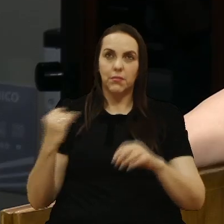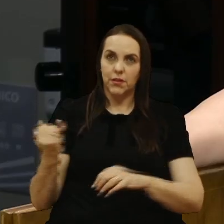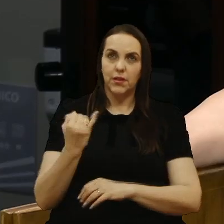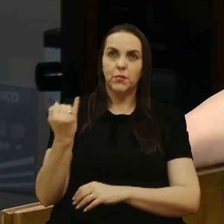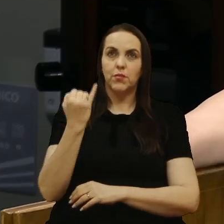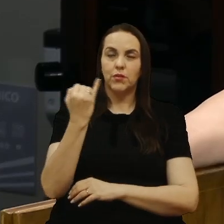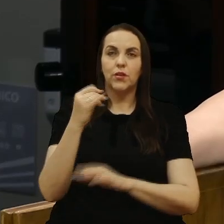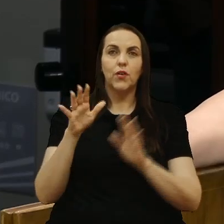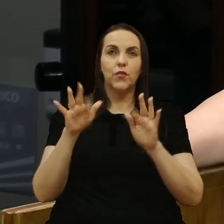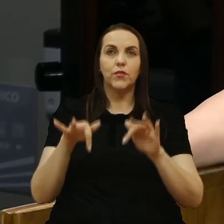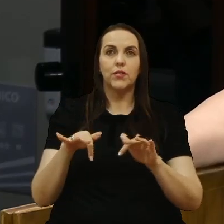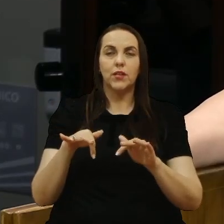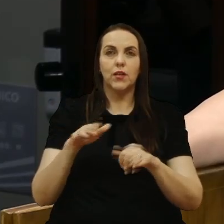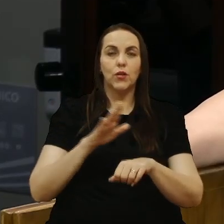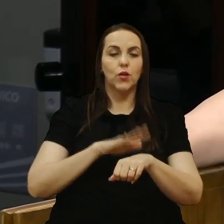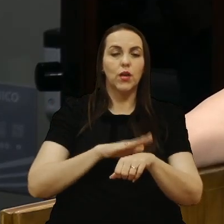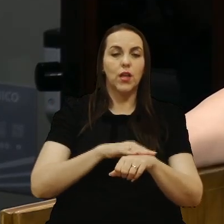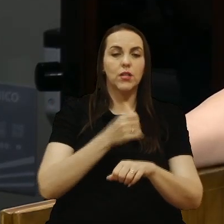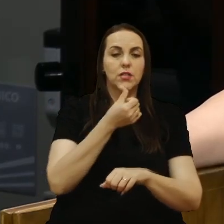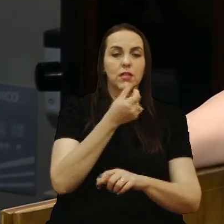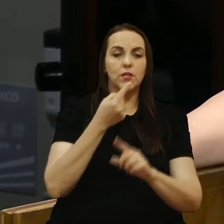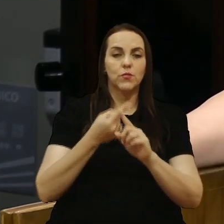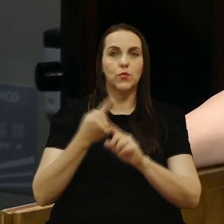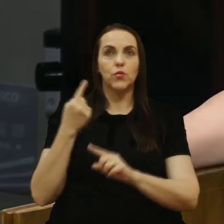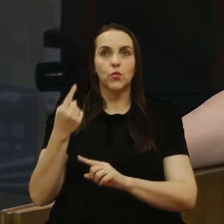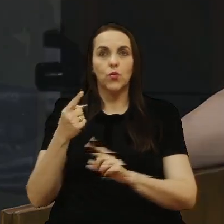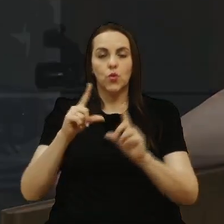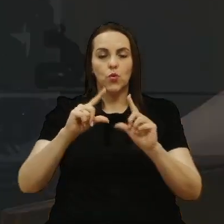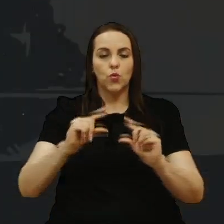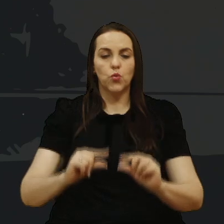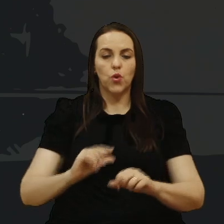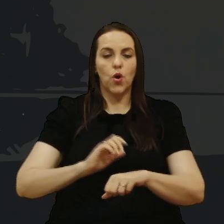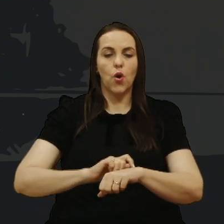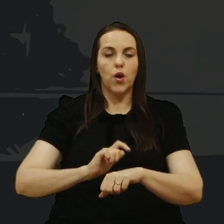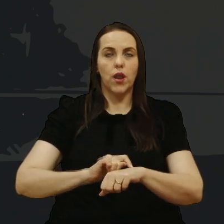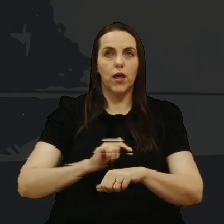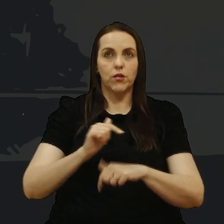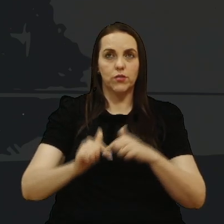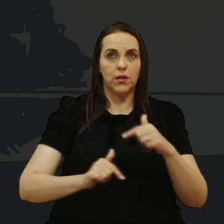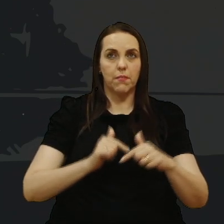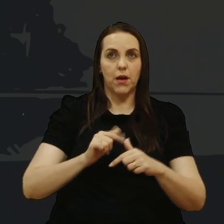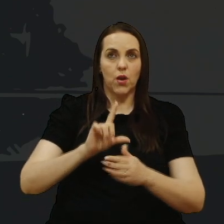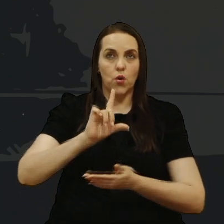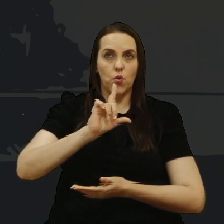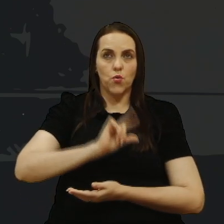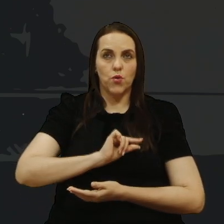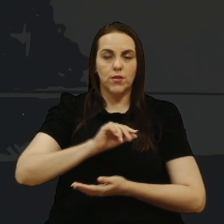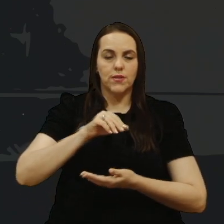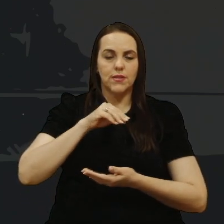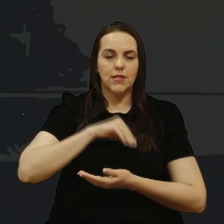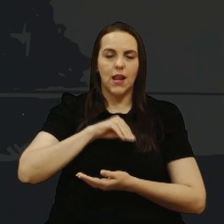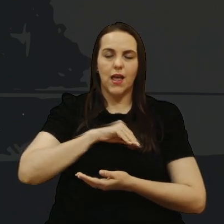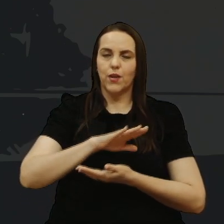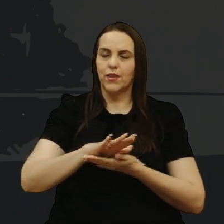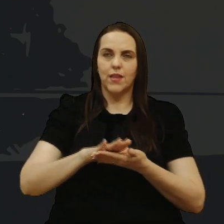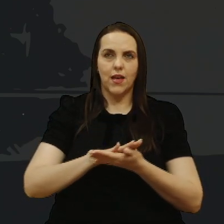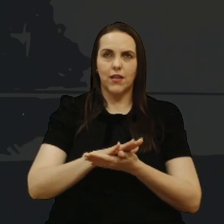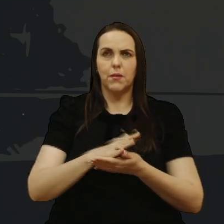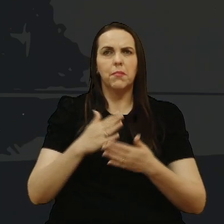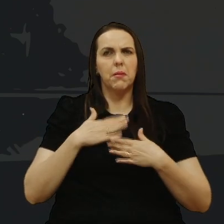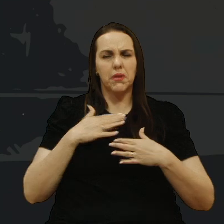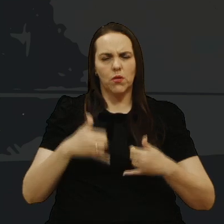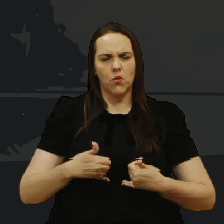escala 6x1 com a redução da jornada de trabalho sem a redução dos salários. Então, para mim é uma honra estar